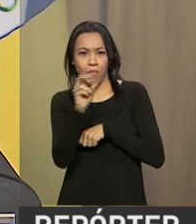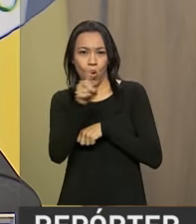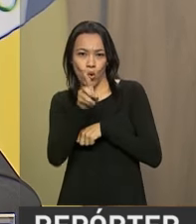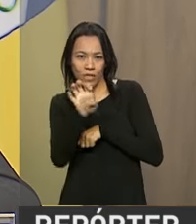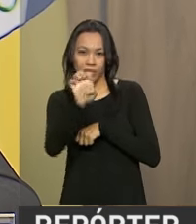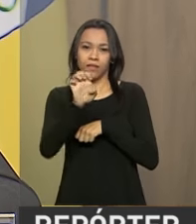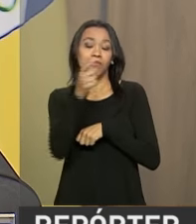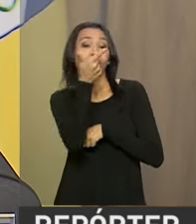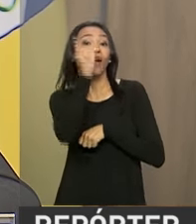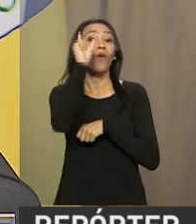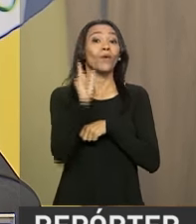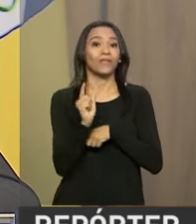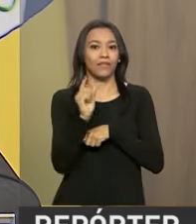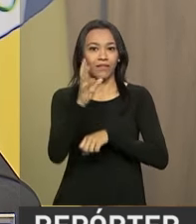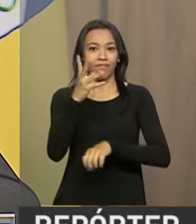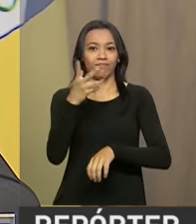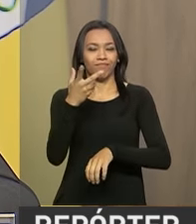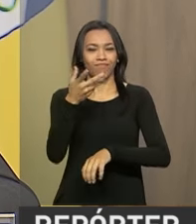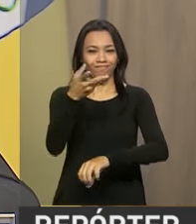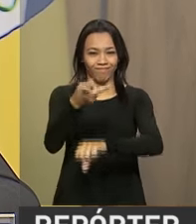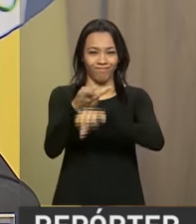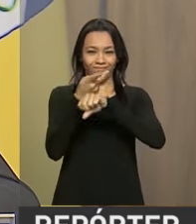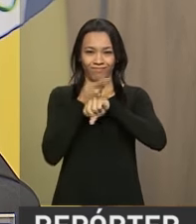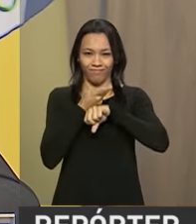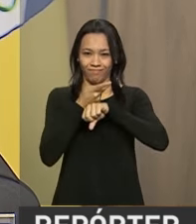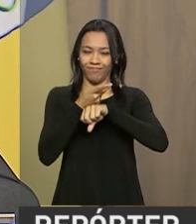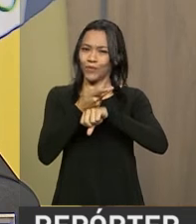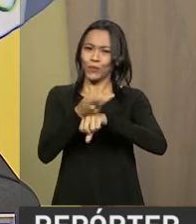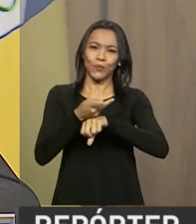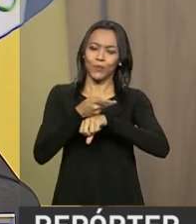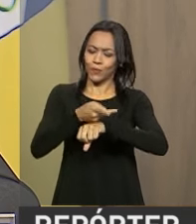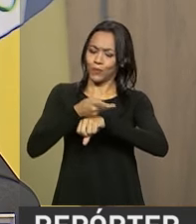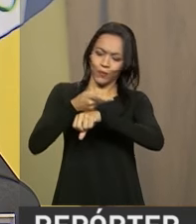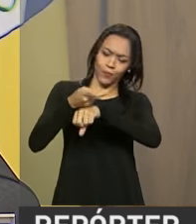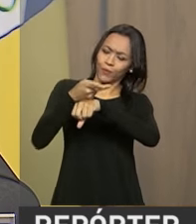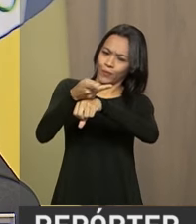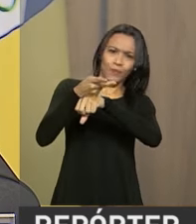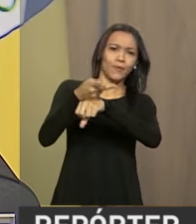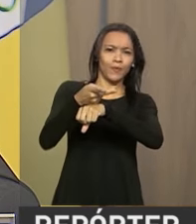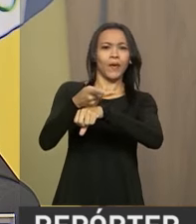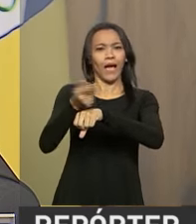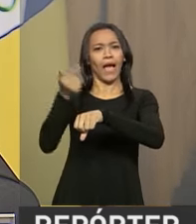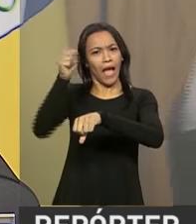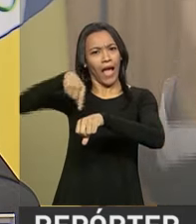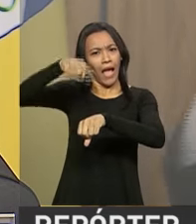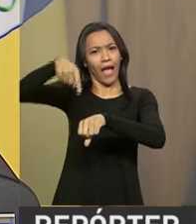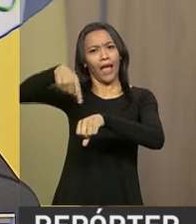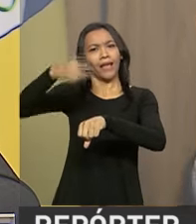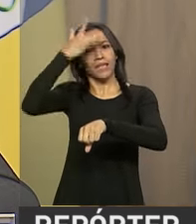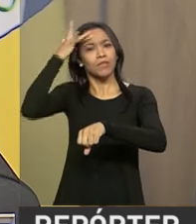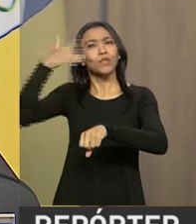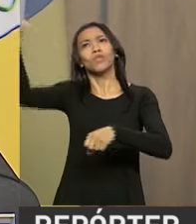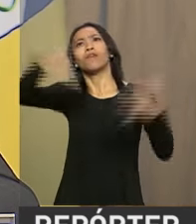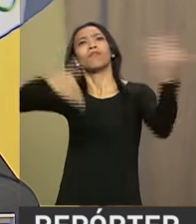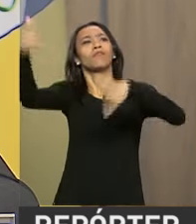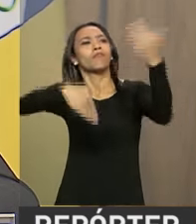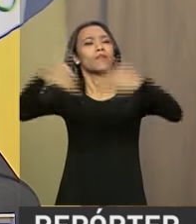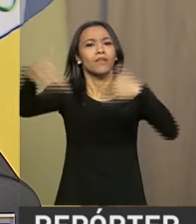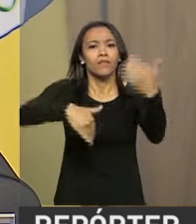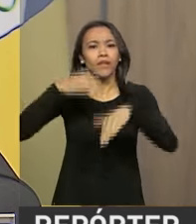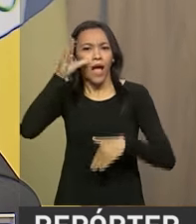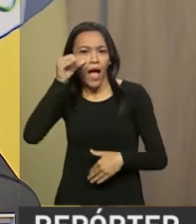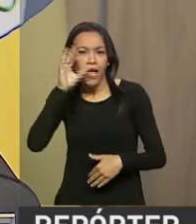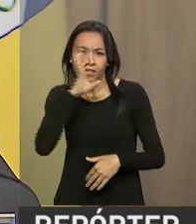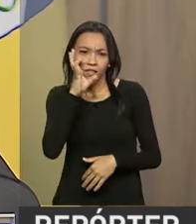outra medalha que nós temos que expor também e procurá-la e conquistá-la, que é dessas pessoas todas que virão e